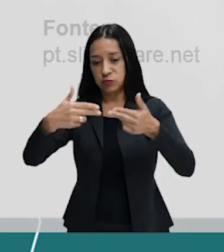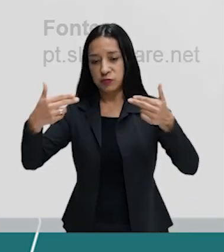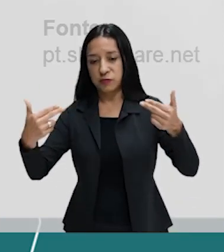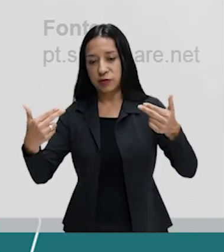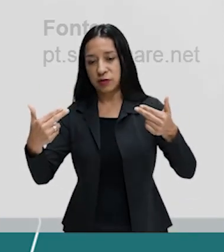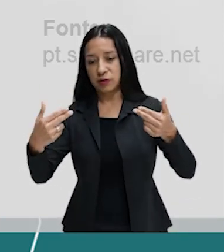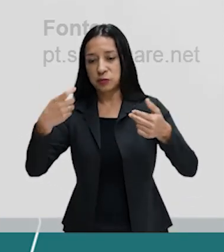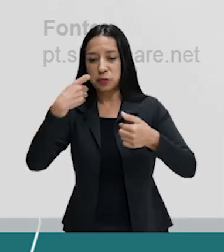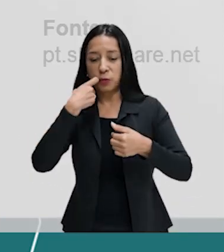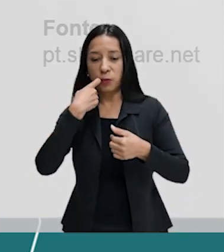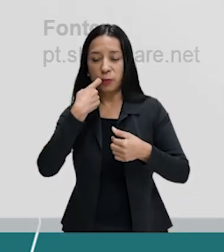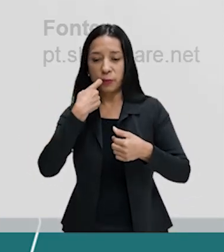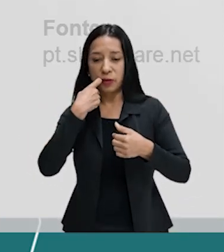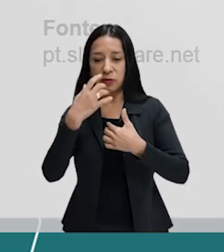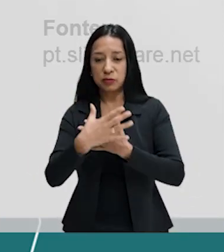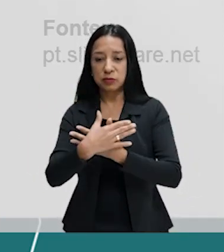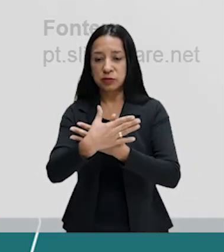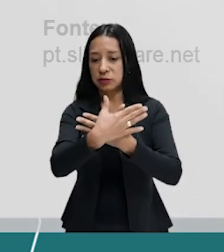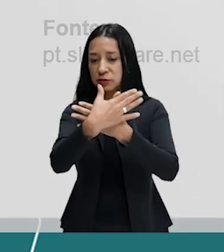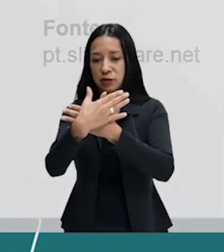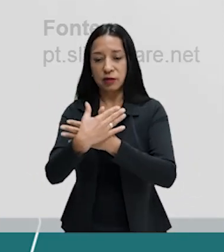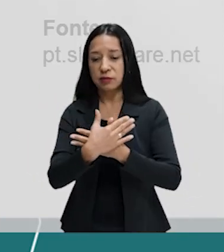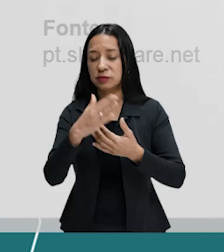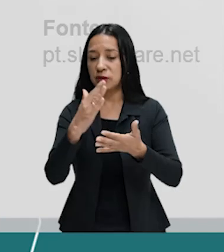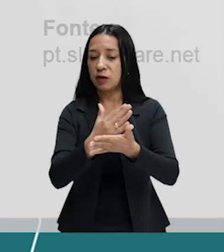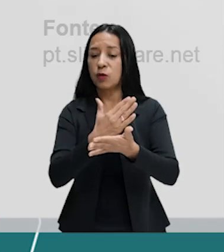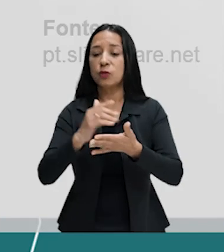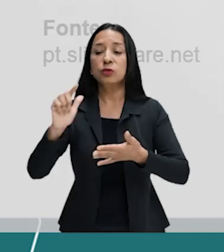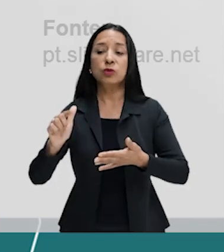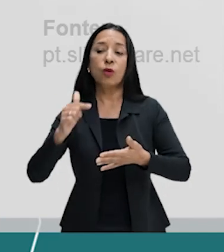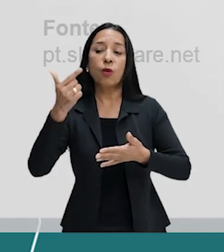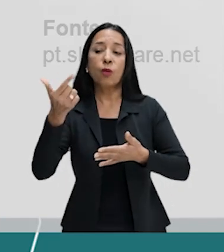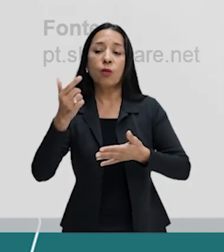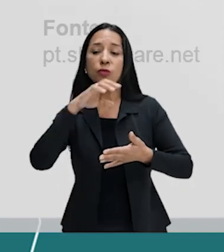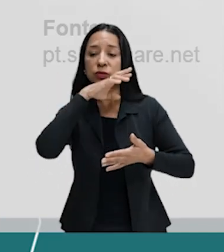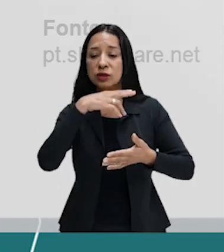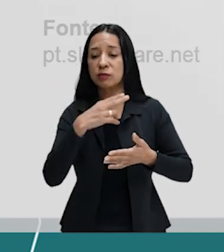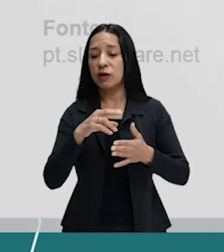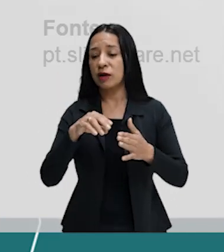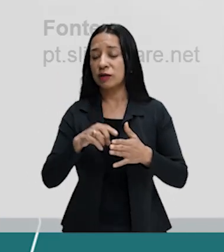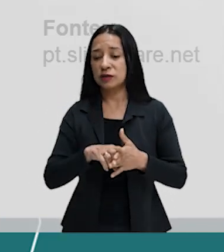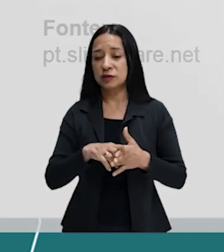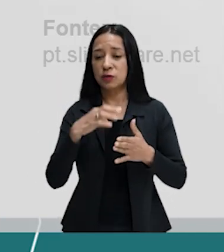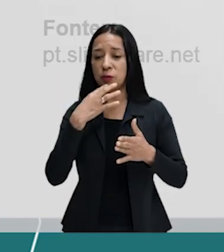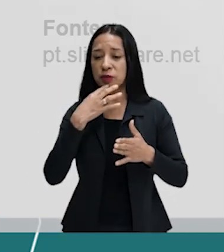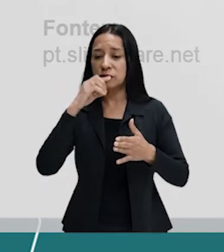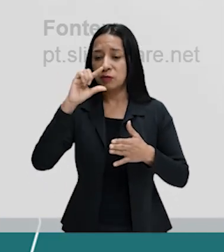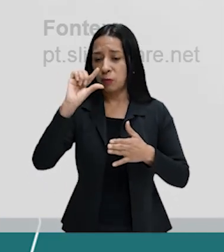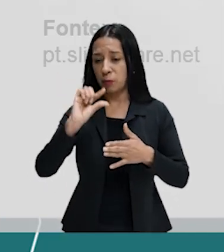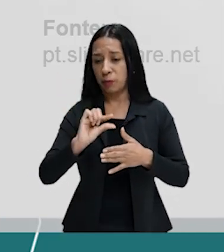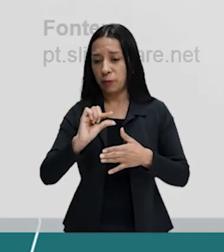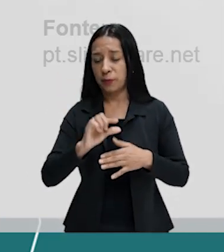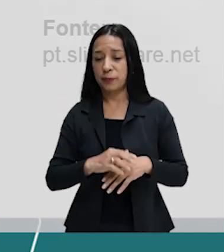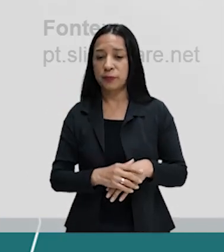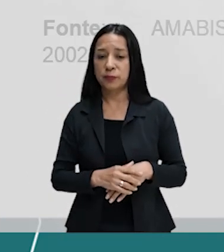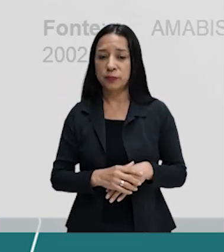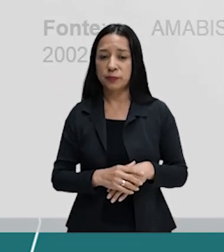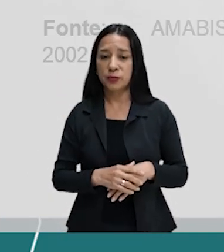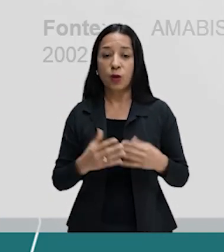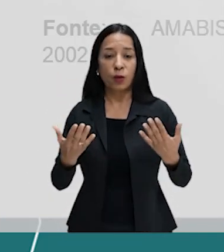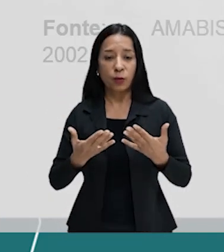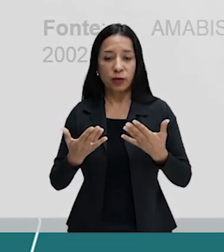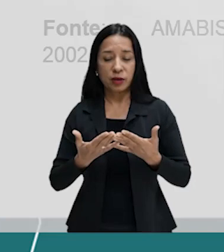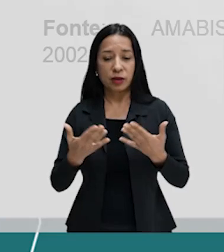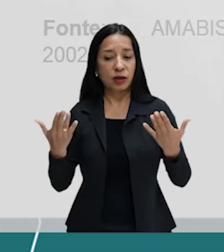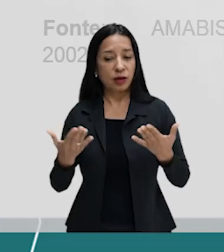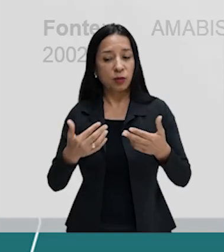os peixes, as aves e alguns outros animais que é menos conhecidos que pertencem a este filo. Tá bom, pessoal? Agora,